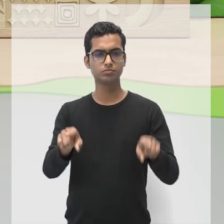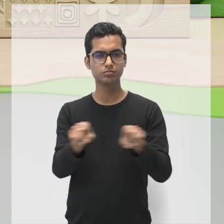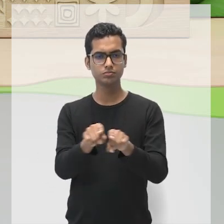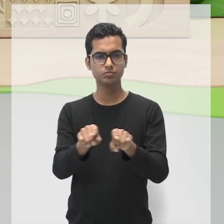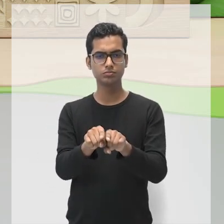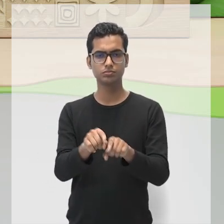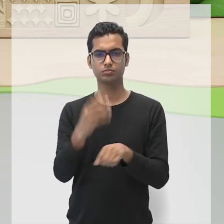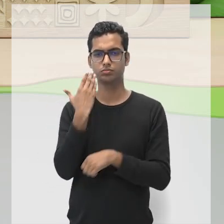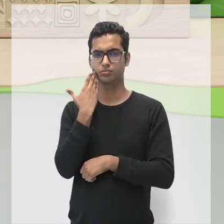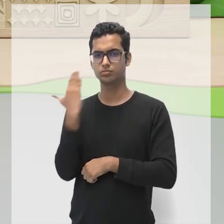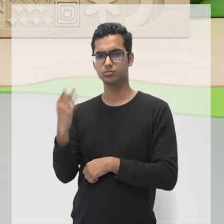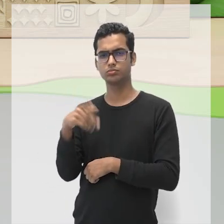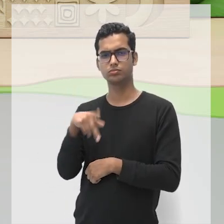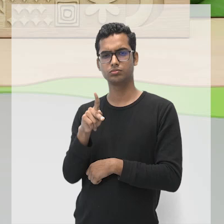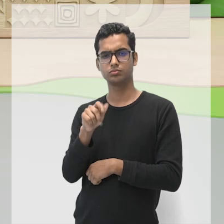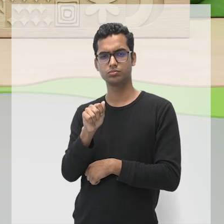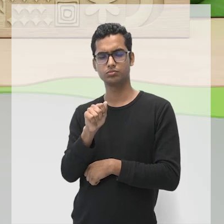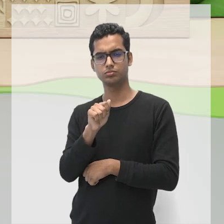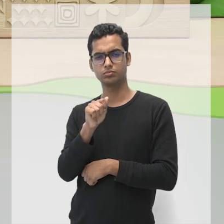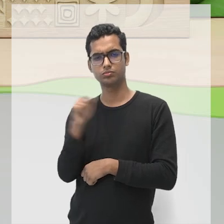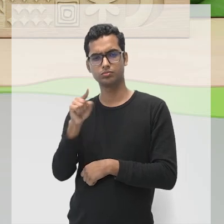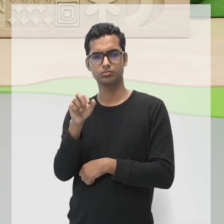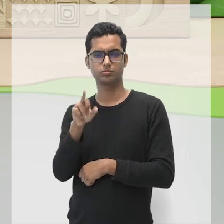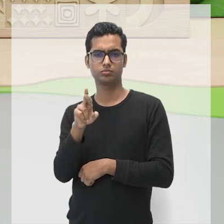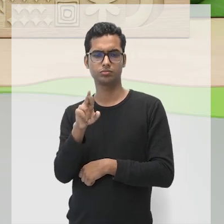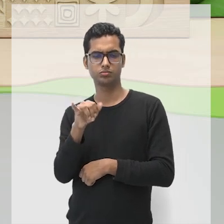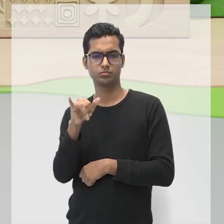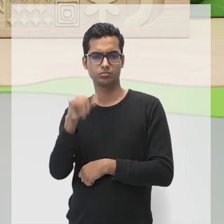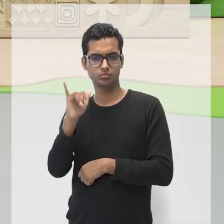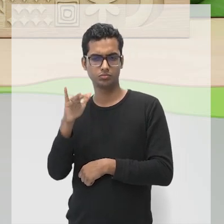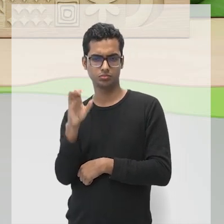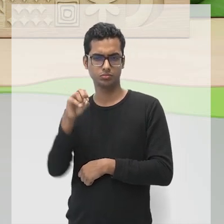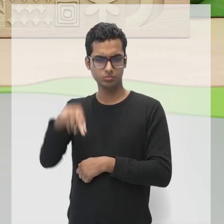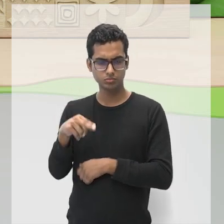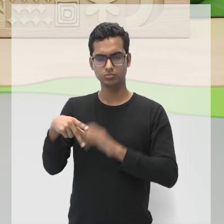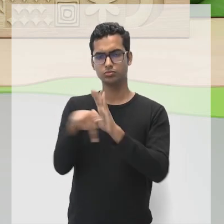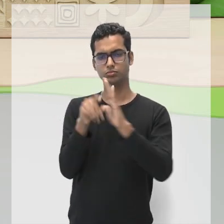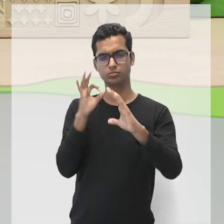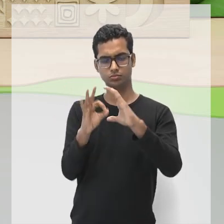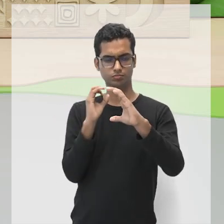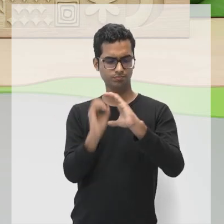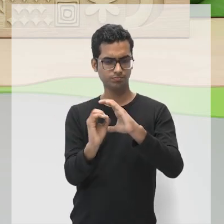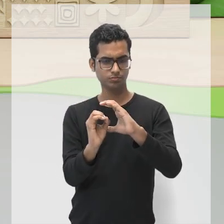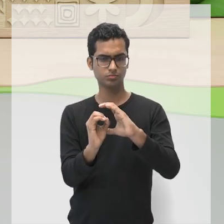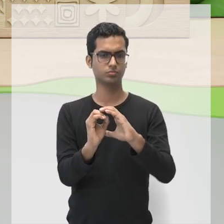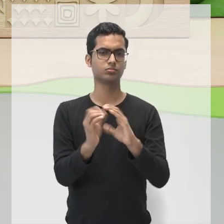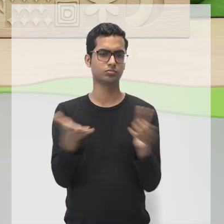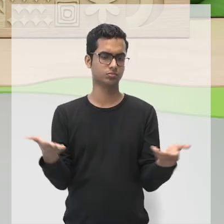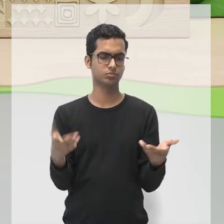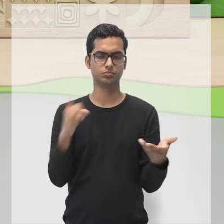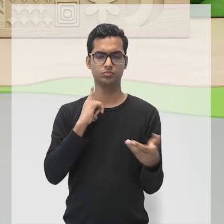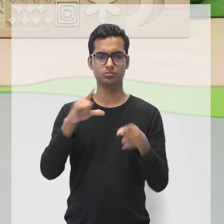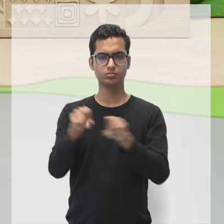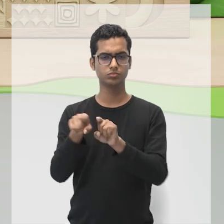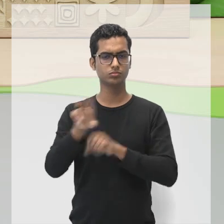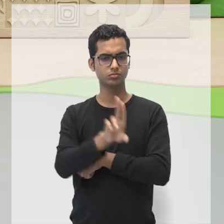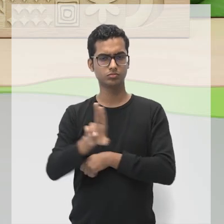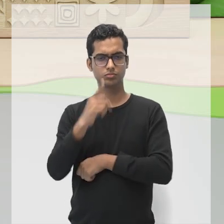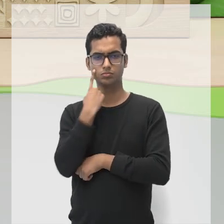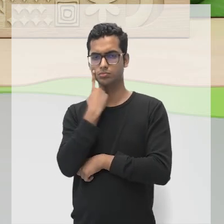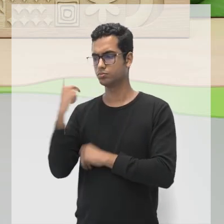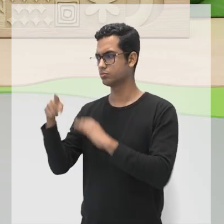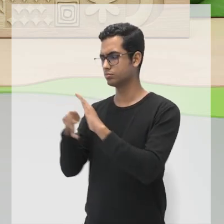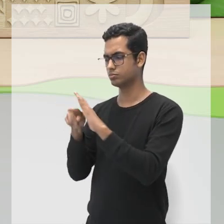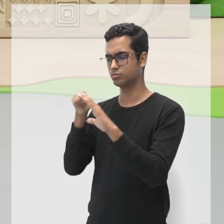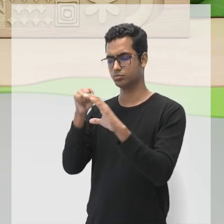cárion, que significa núcleo. Então, o núcleo da célula eucarionte é denominado de